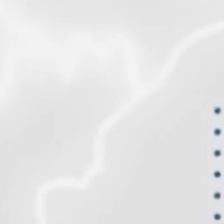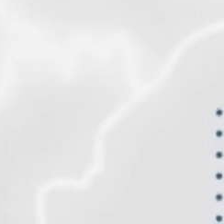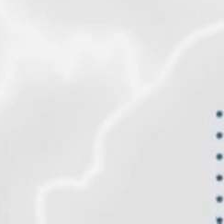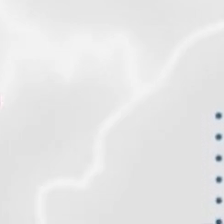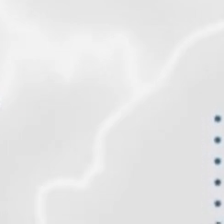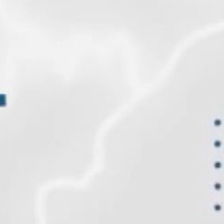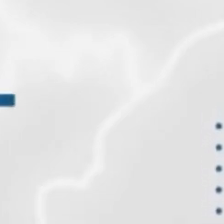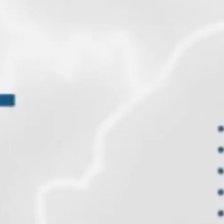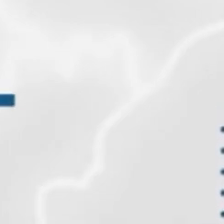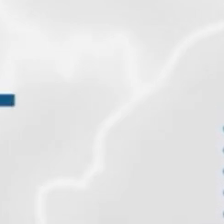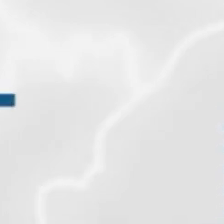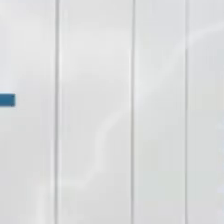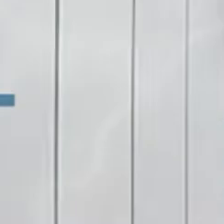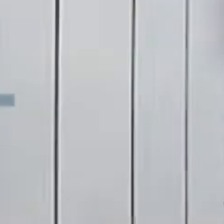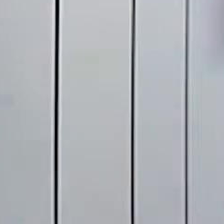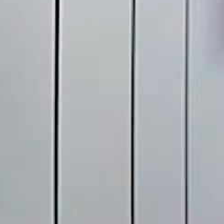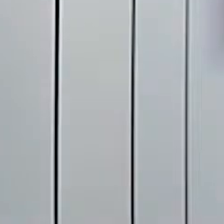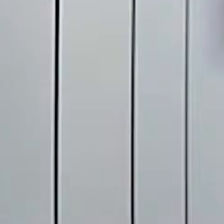e